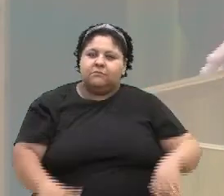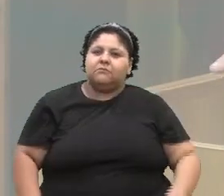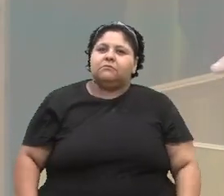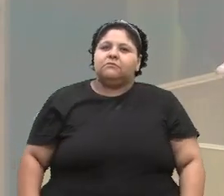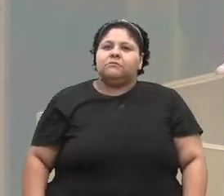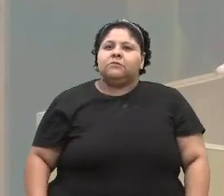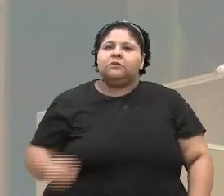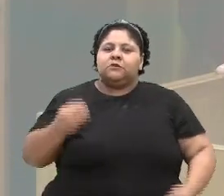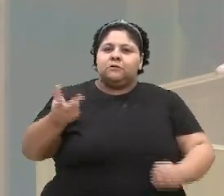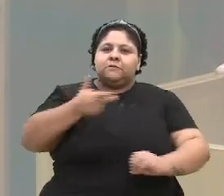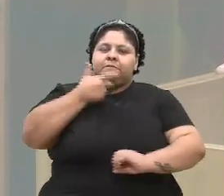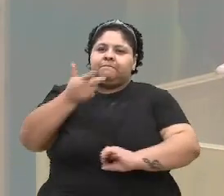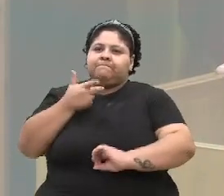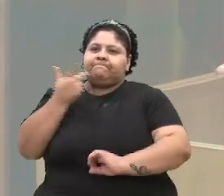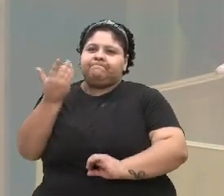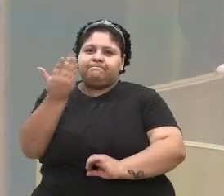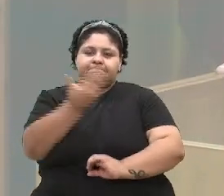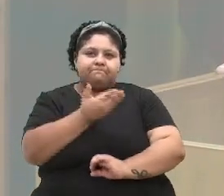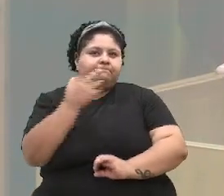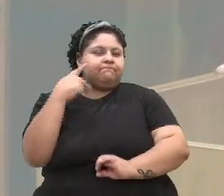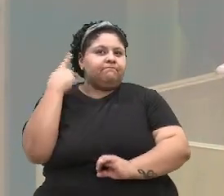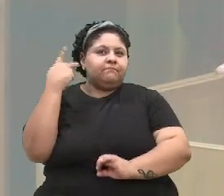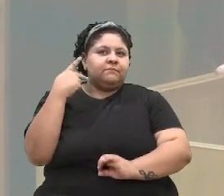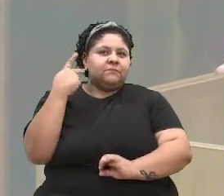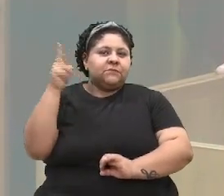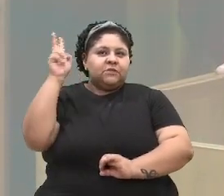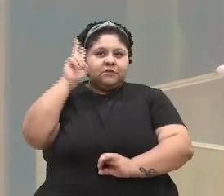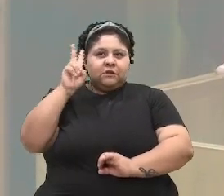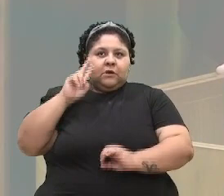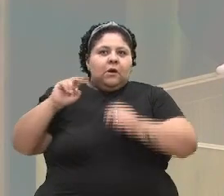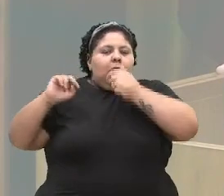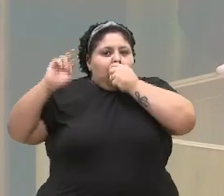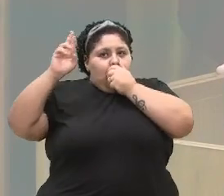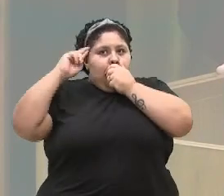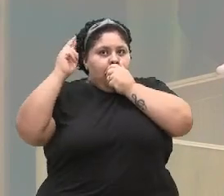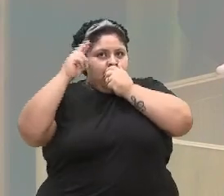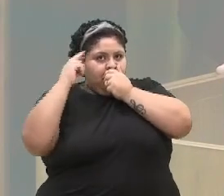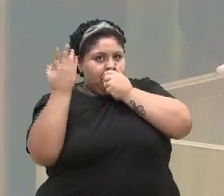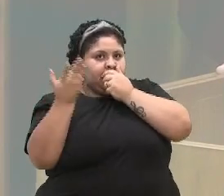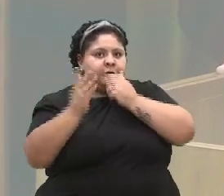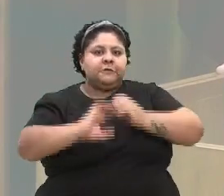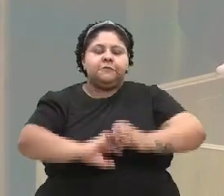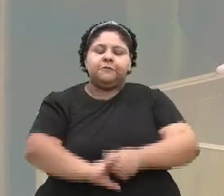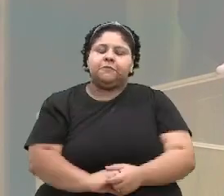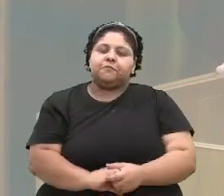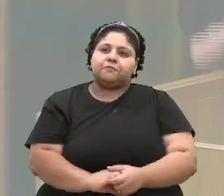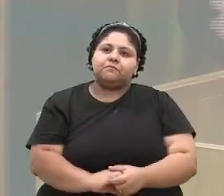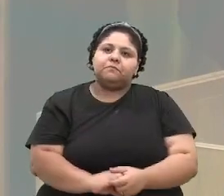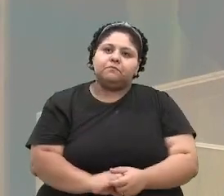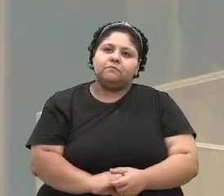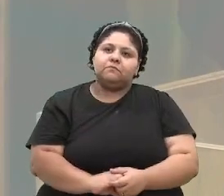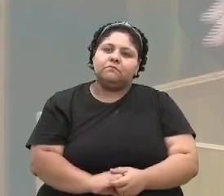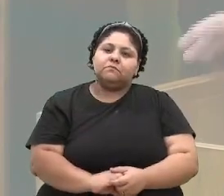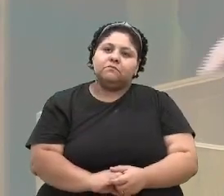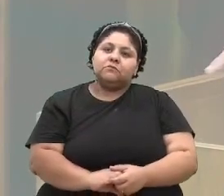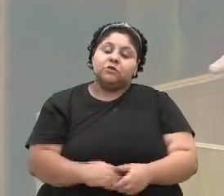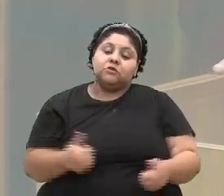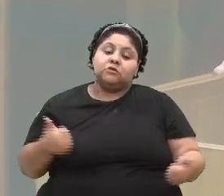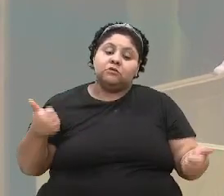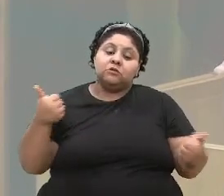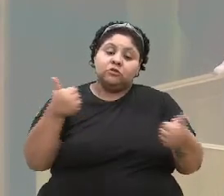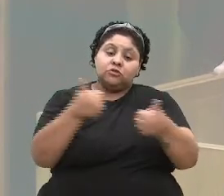Como disse o nobre colega historiador, o Rafael, vereador, foi através